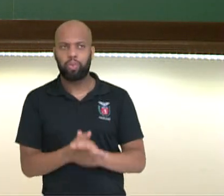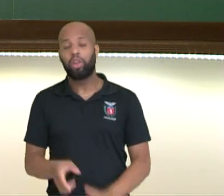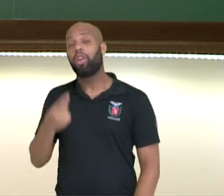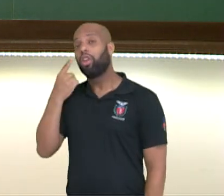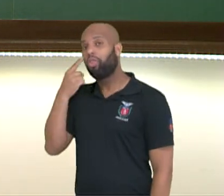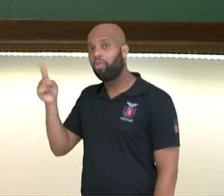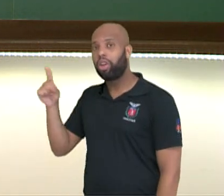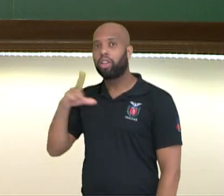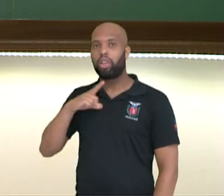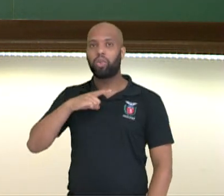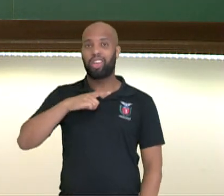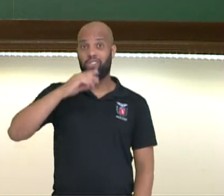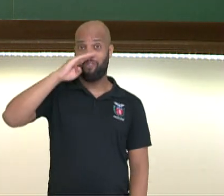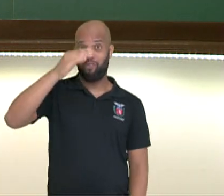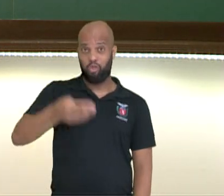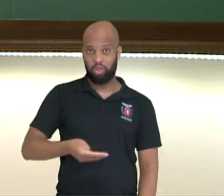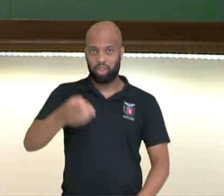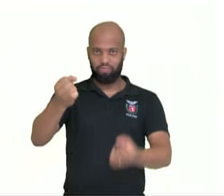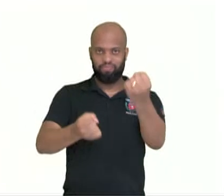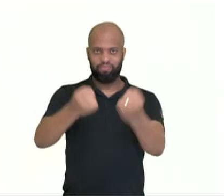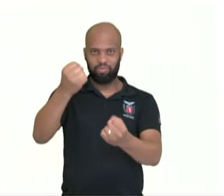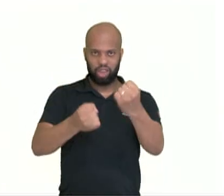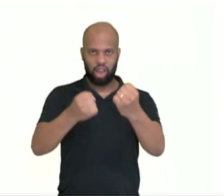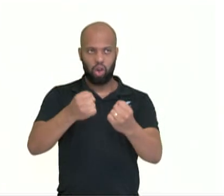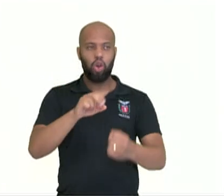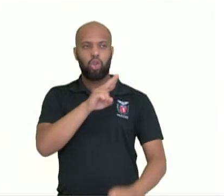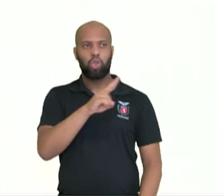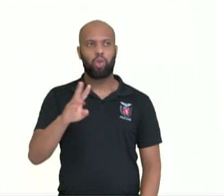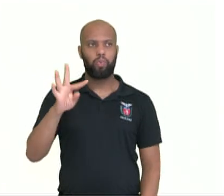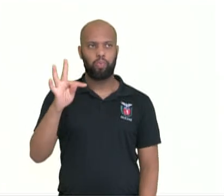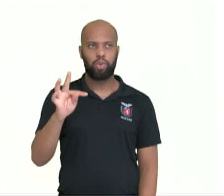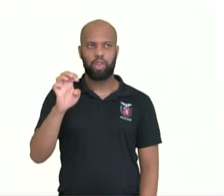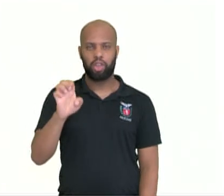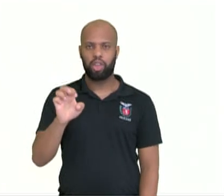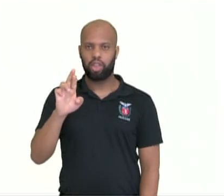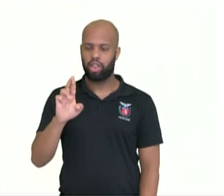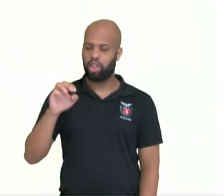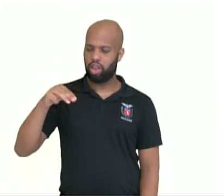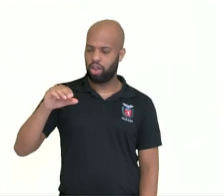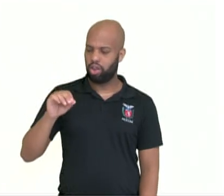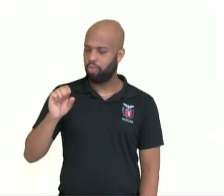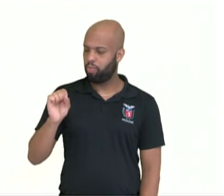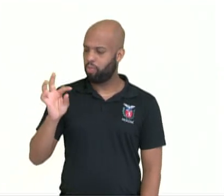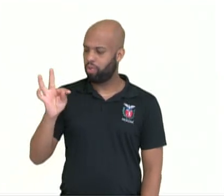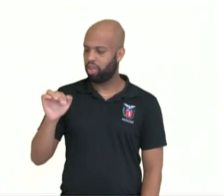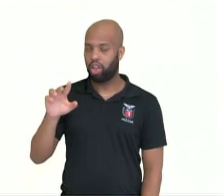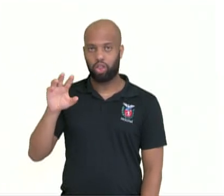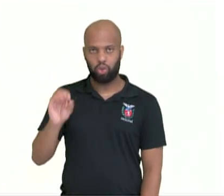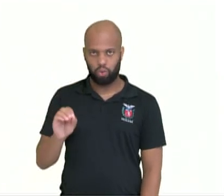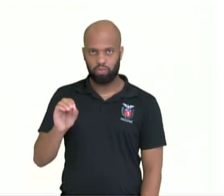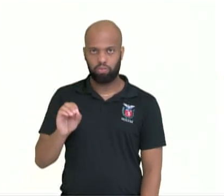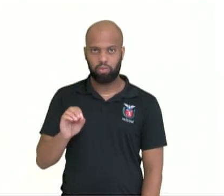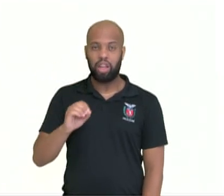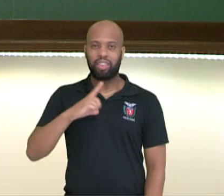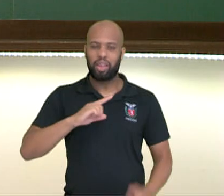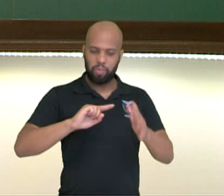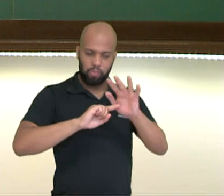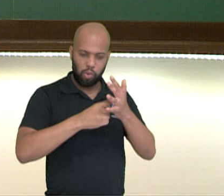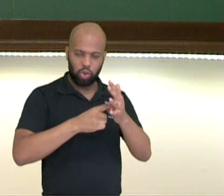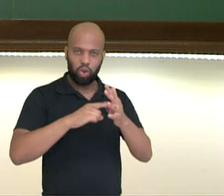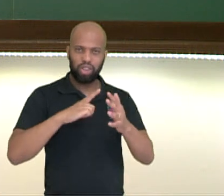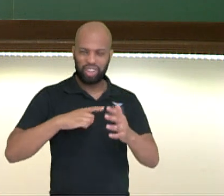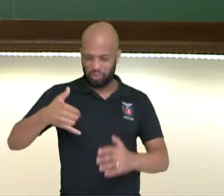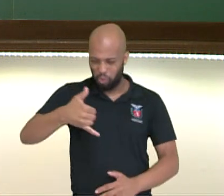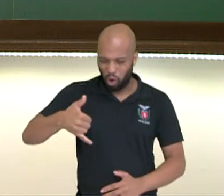peça de Fusca, que é uma peça chamada termostato, é um sensor térmico. Quando você coloca ele no motor, ele fica lá no meio do óleo